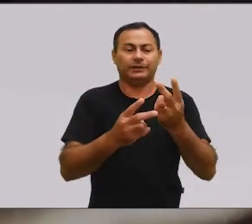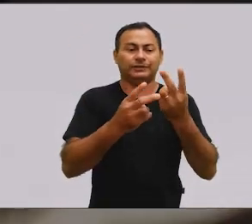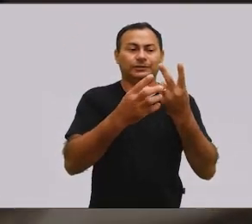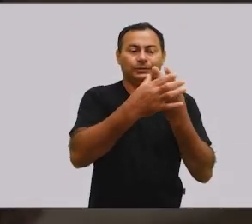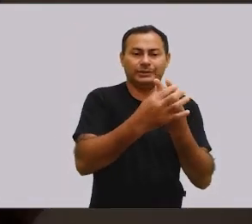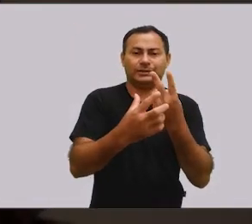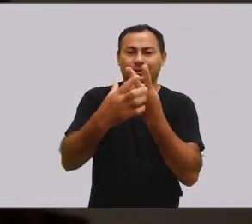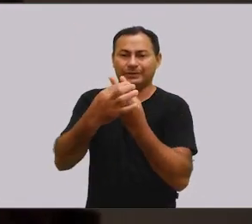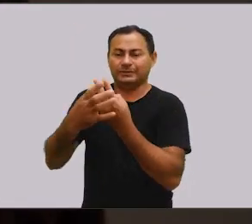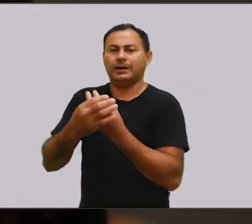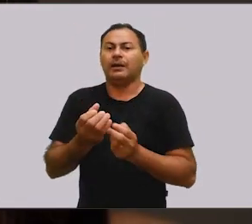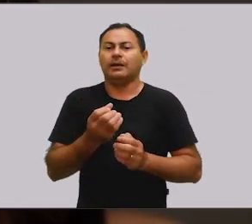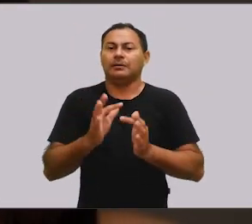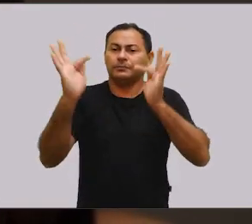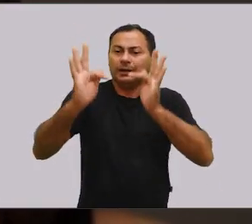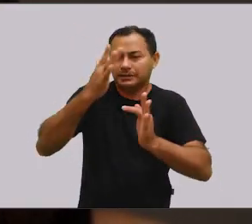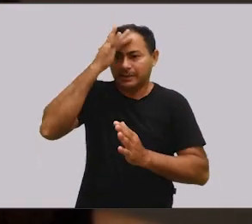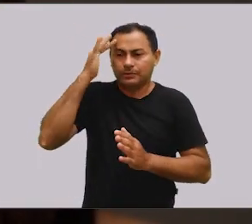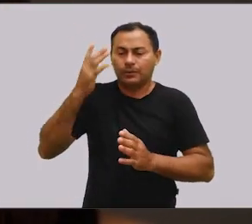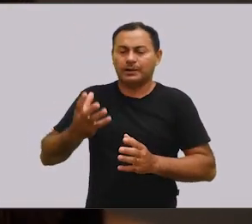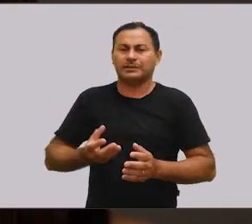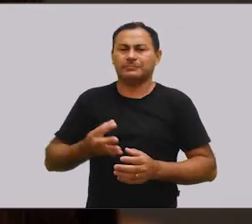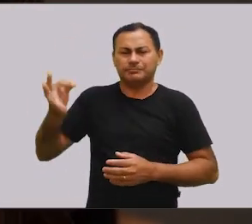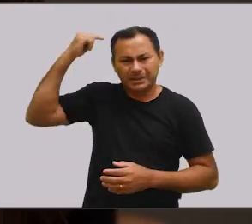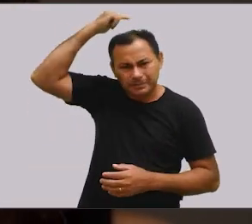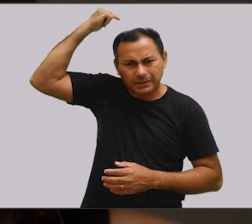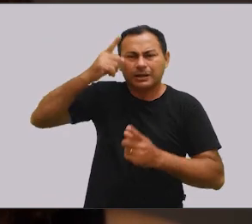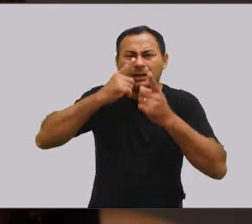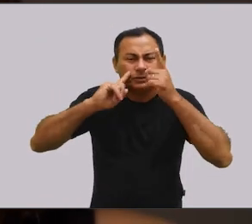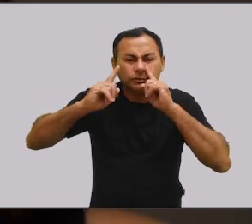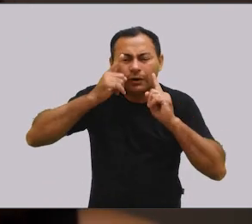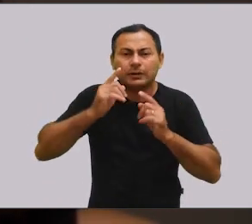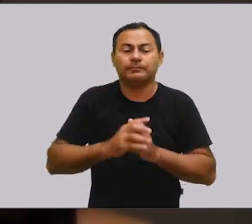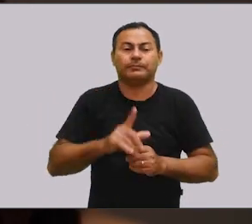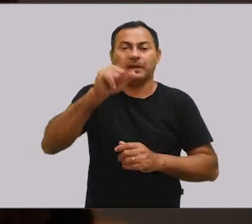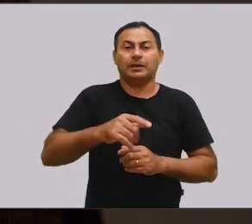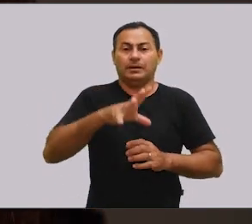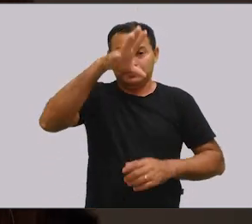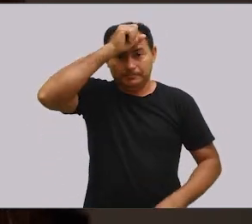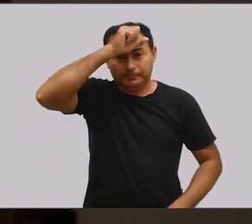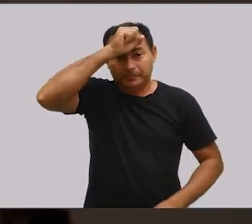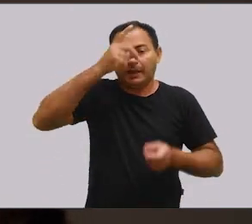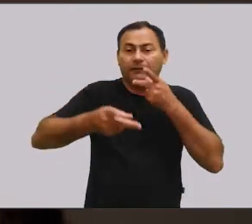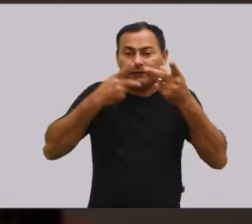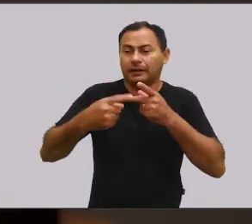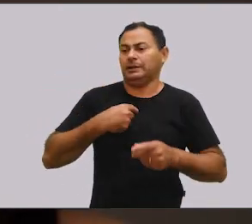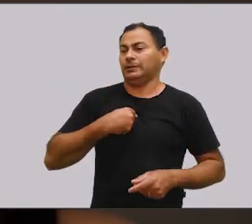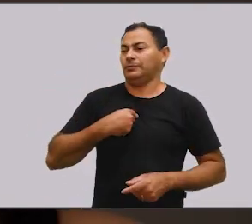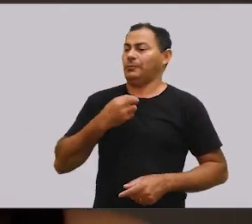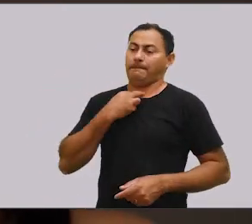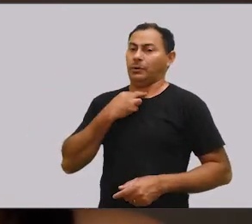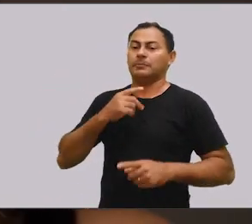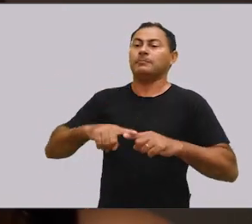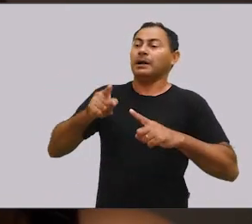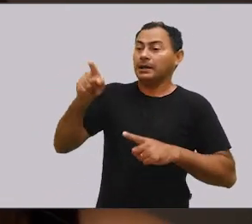duplas. Bem-aventurados os pobres em espírito que choram. Estes são os que aprendem a dizer, eu não